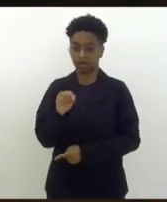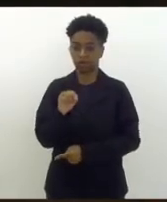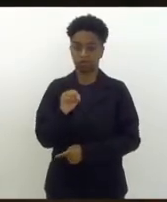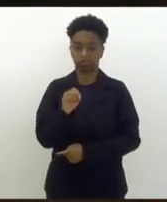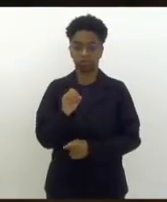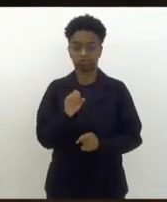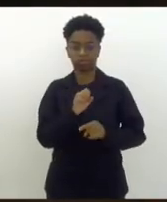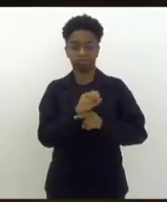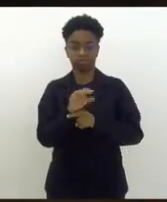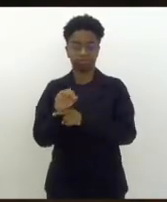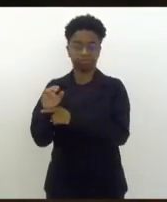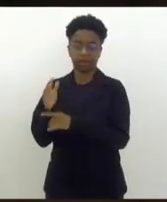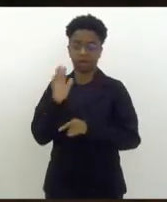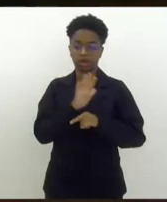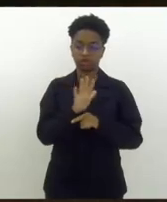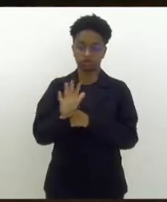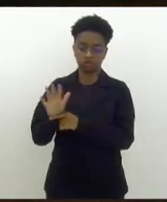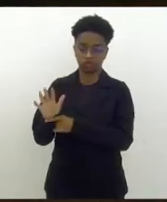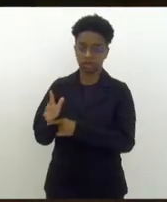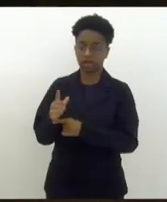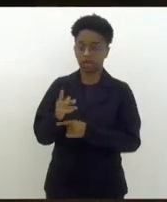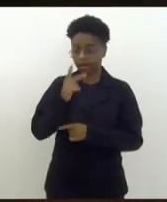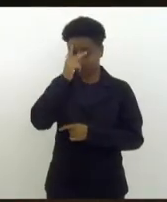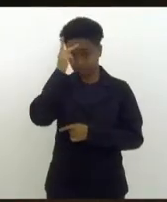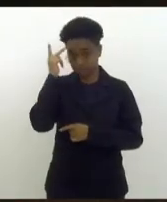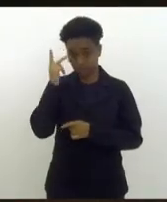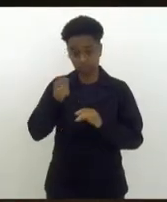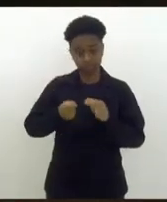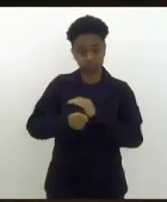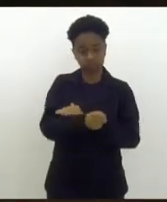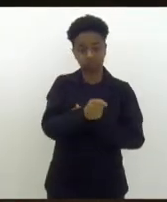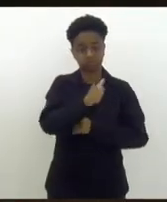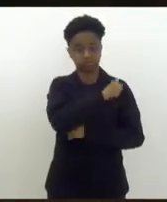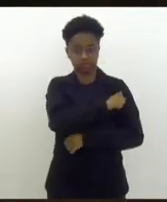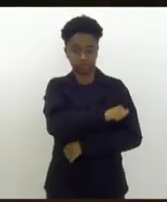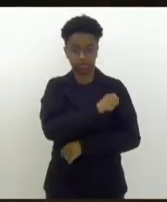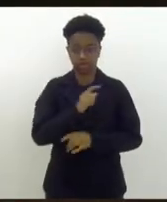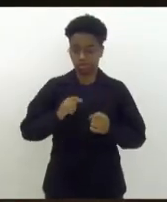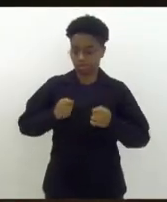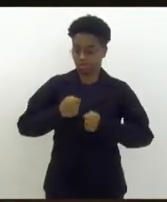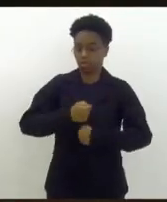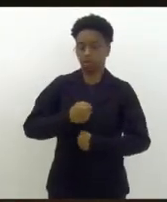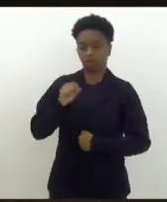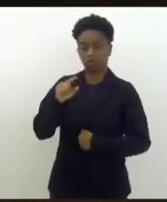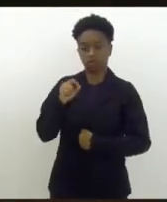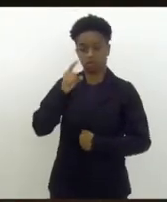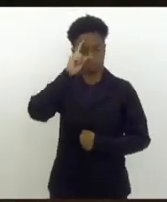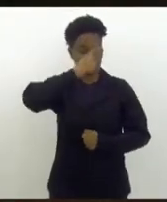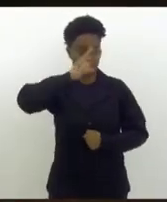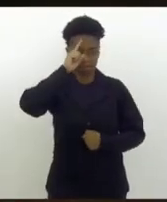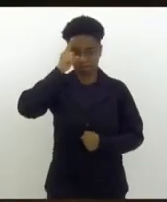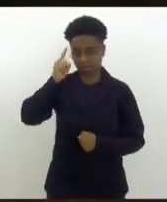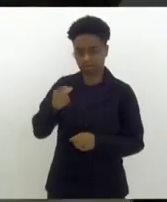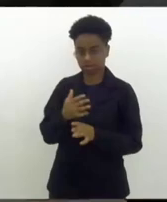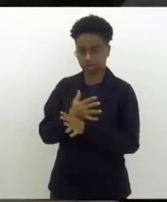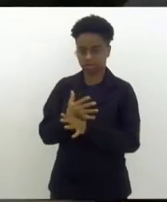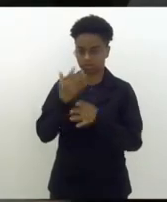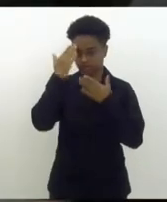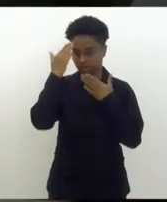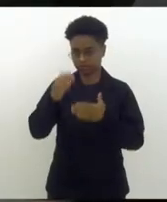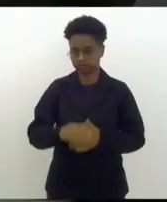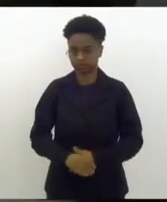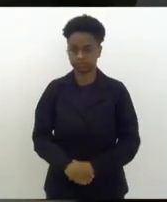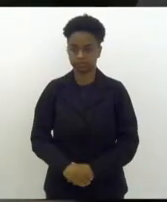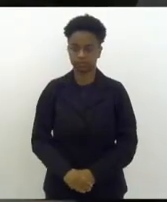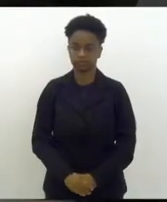espalhou pelo Rio de Janeiro o indivíduos com coletinho azul que estão mandando e desmandando nessa cidade muito obrigado presidente